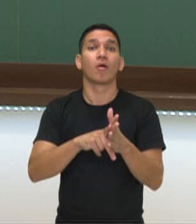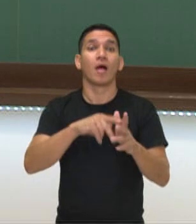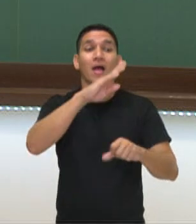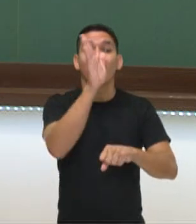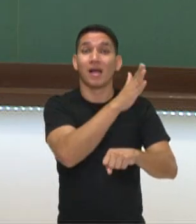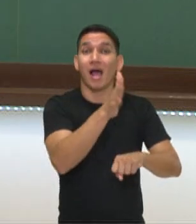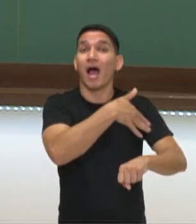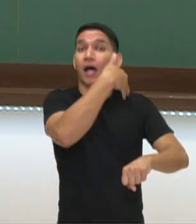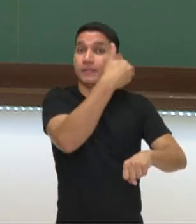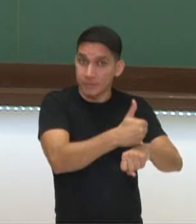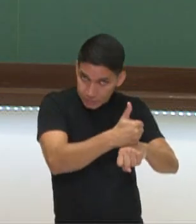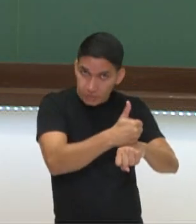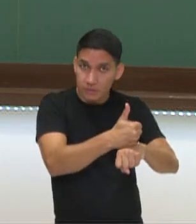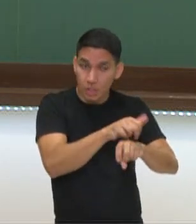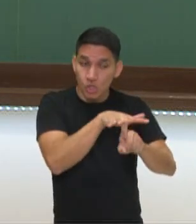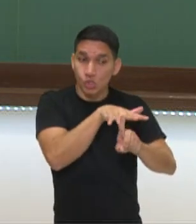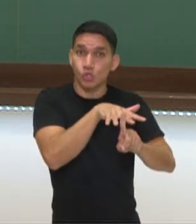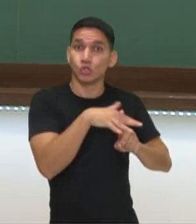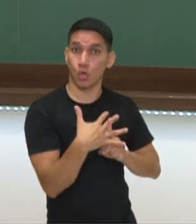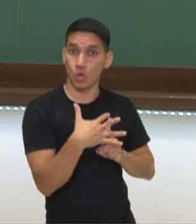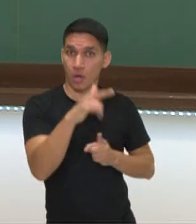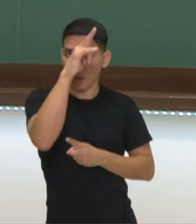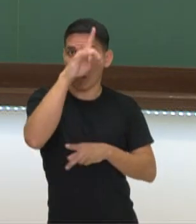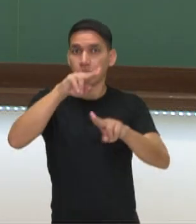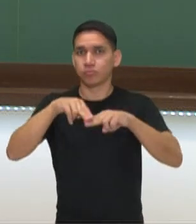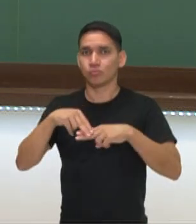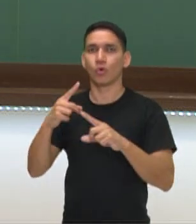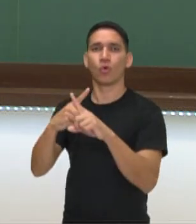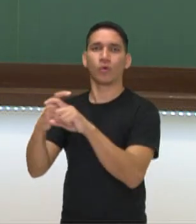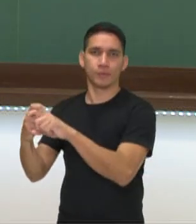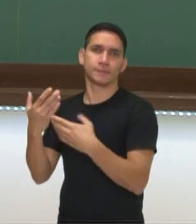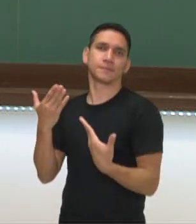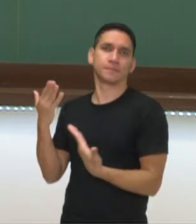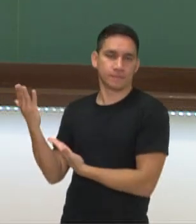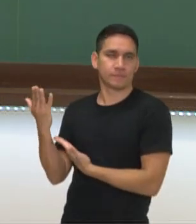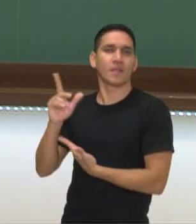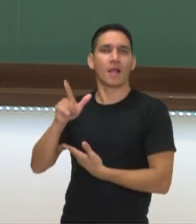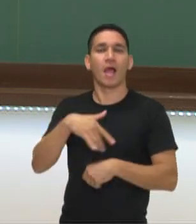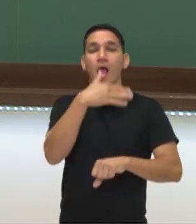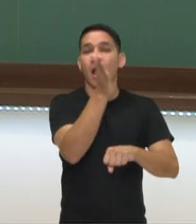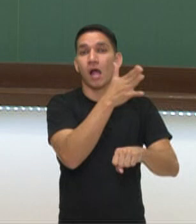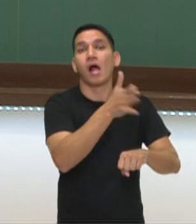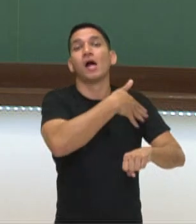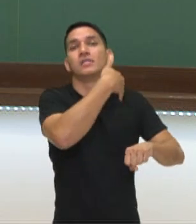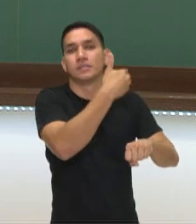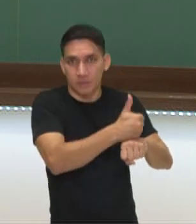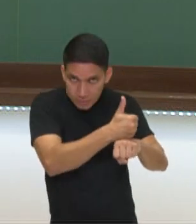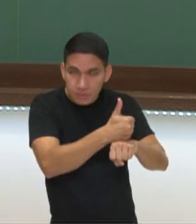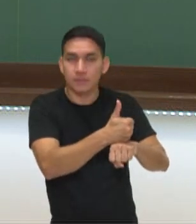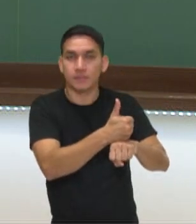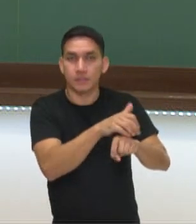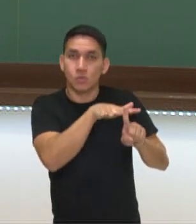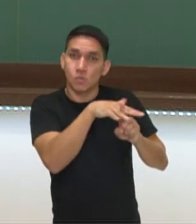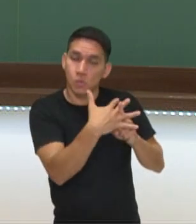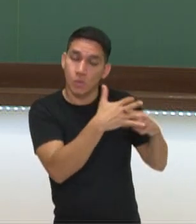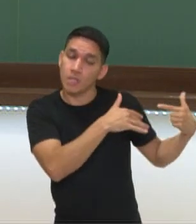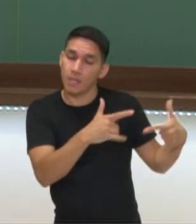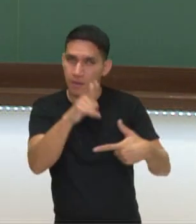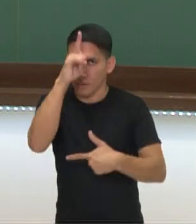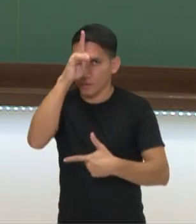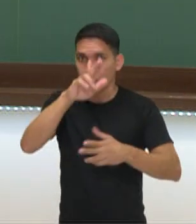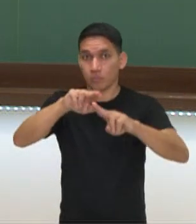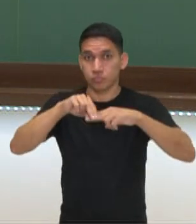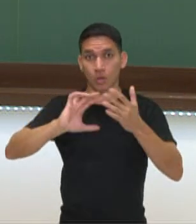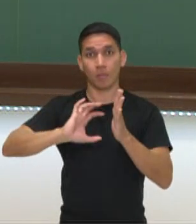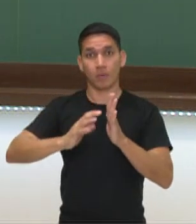Socialista em alemão. Então eles ficaram conhecidos como nazistas, os Nacional Socialistas dos Trabalhadores Alemães. Tá? Então o